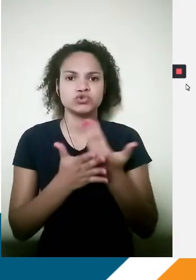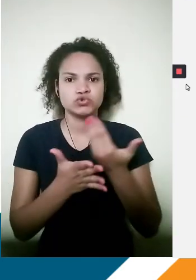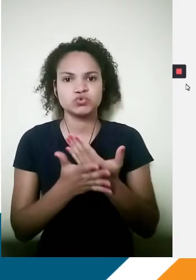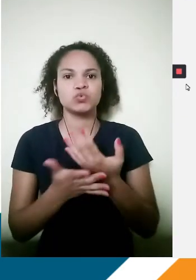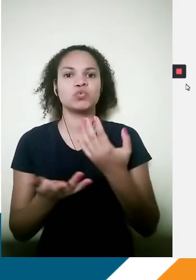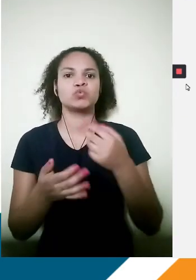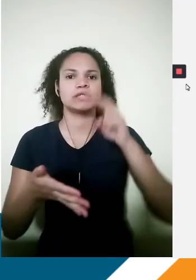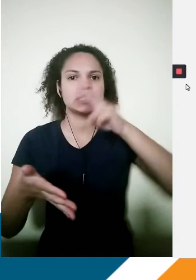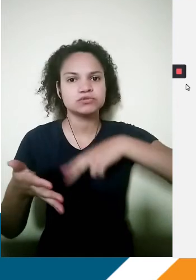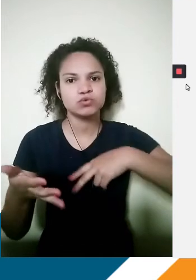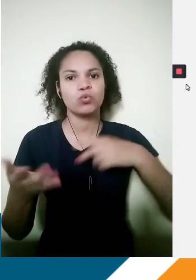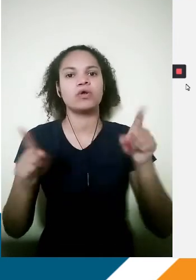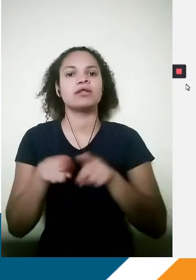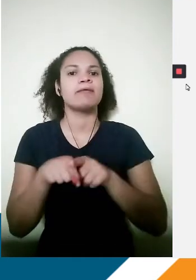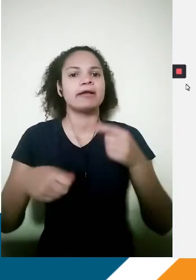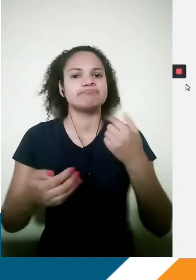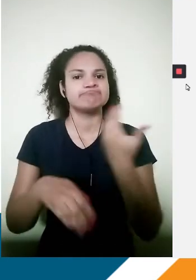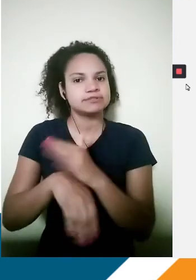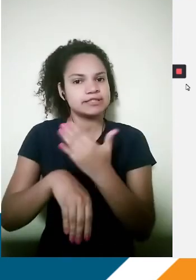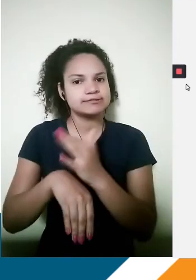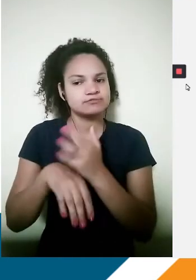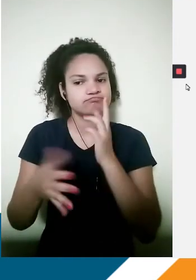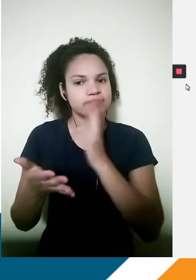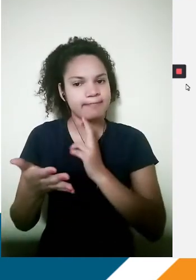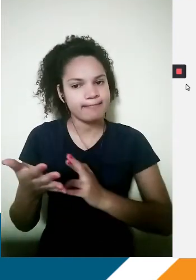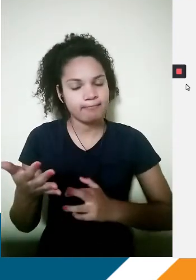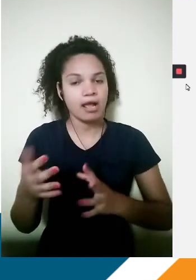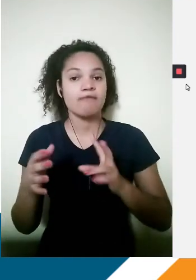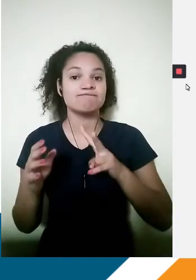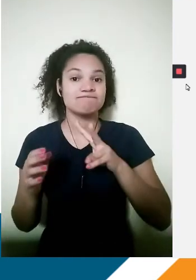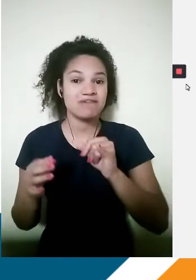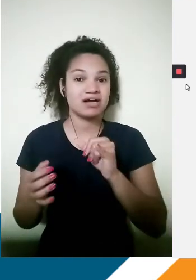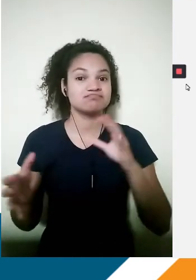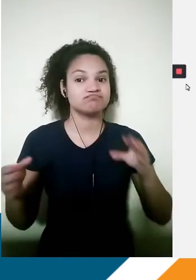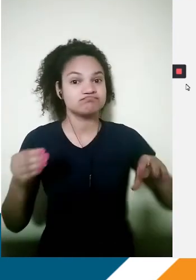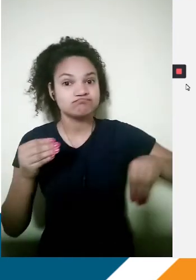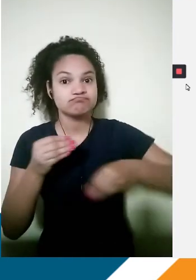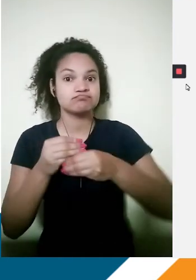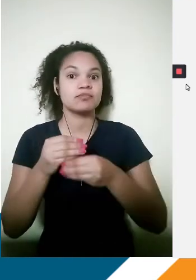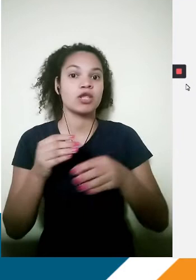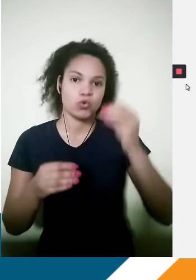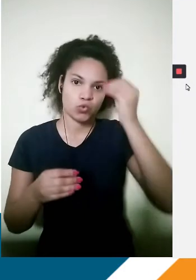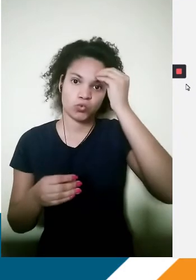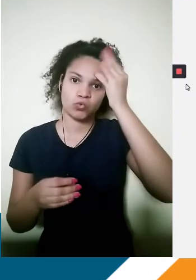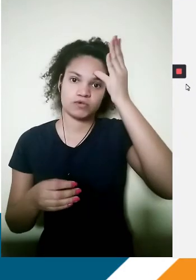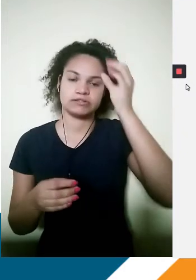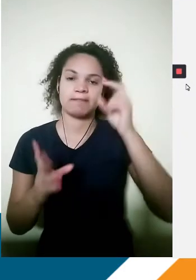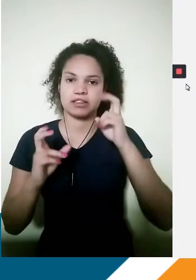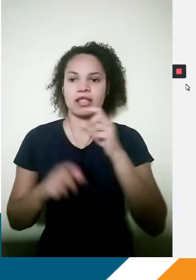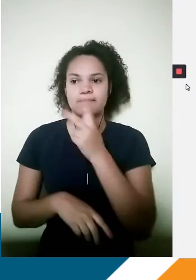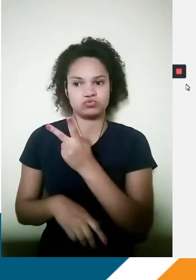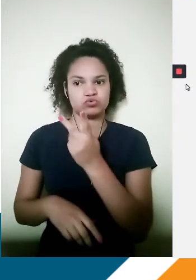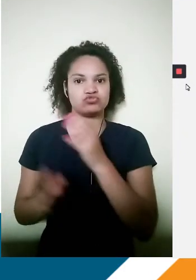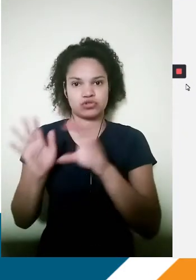suas leituras, a resolução das atividades de exercícios, vão completar, vão integrar os conhecimentos desses